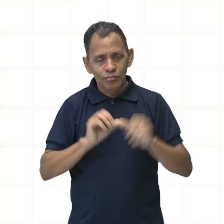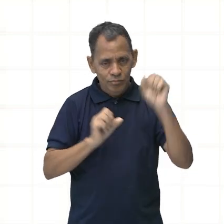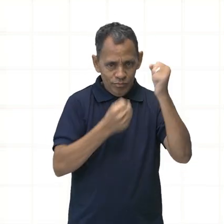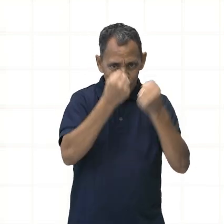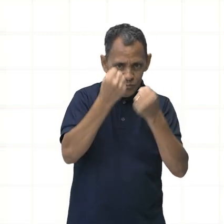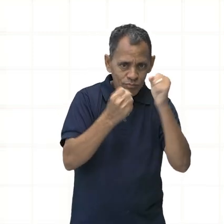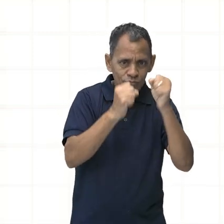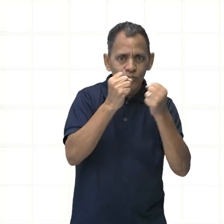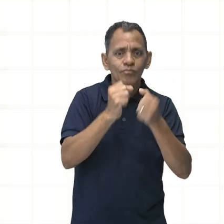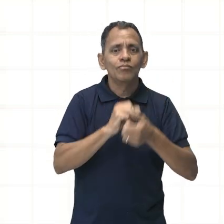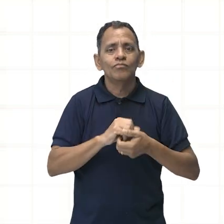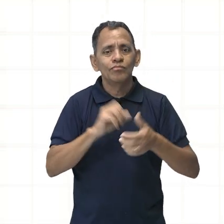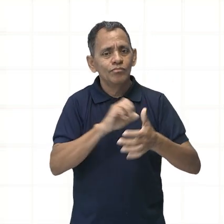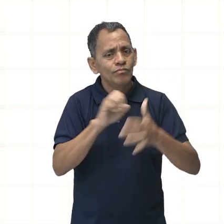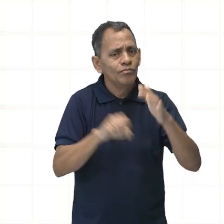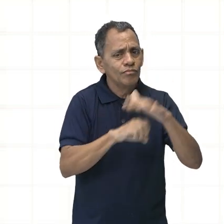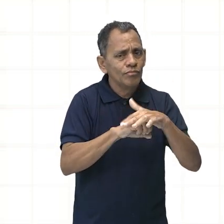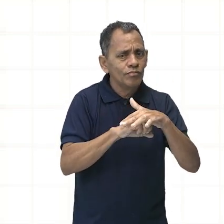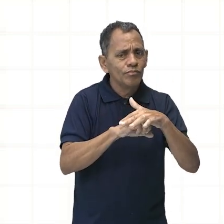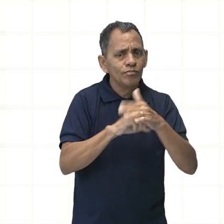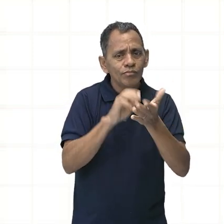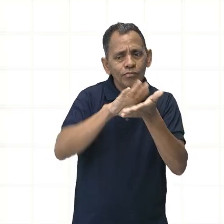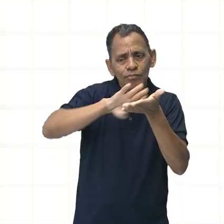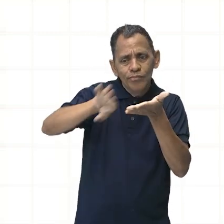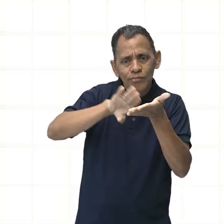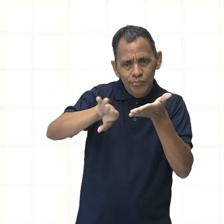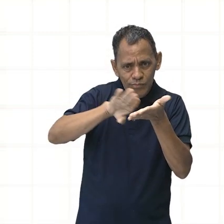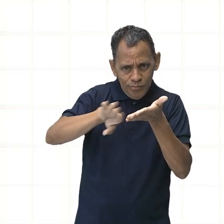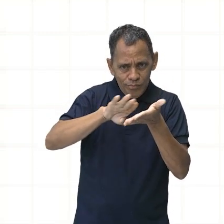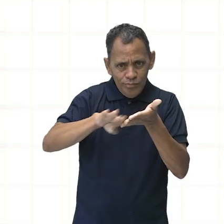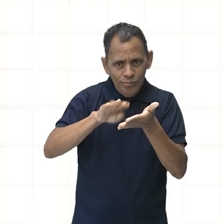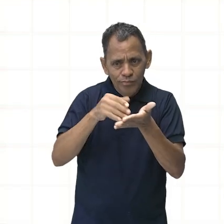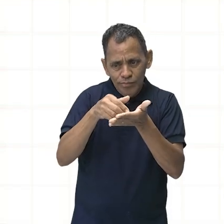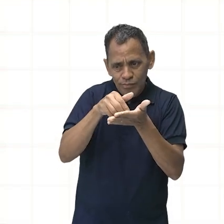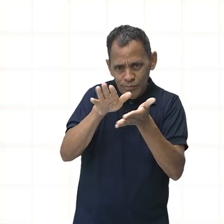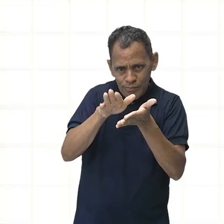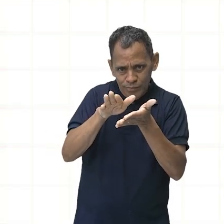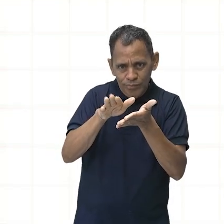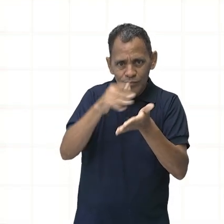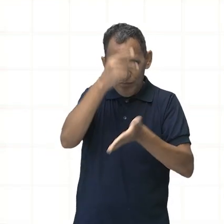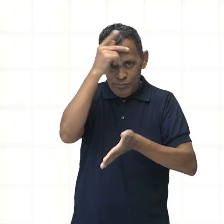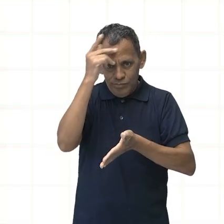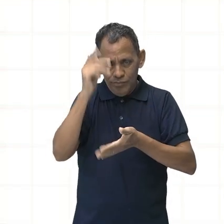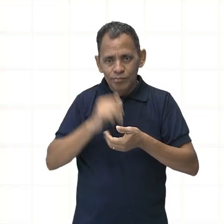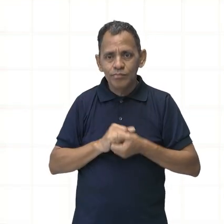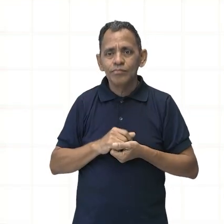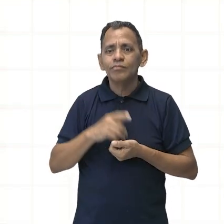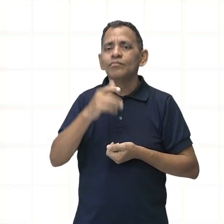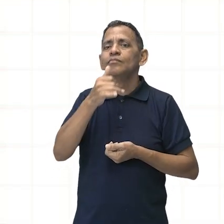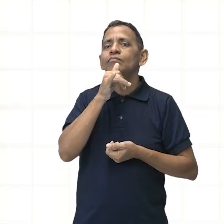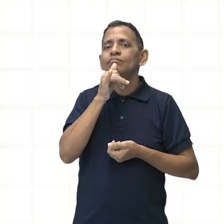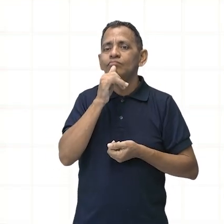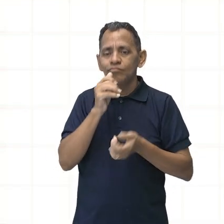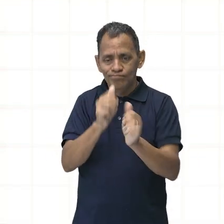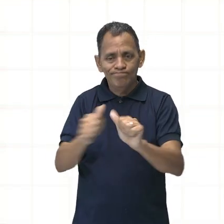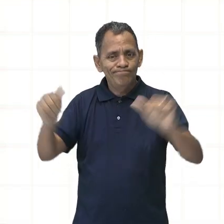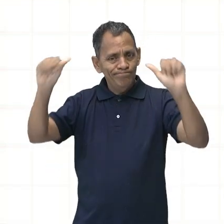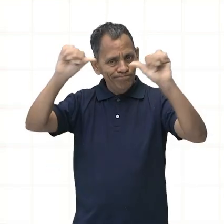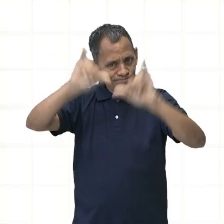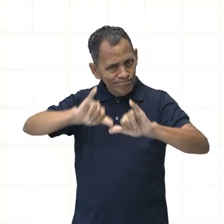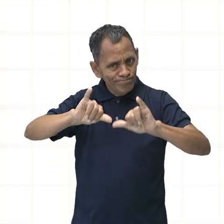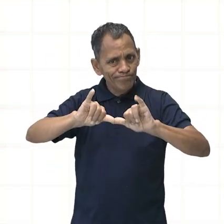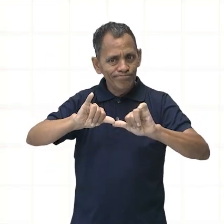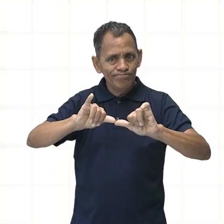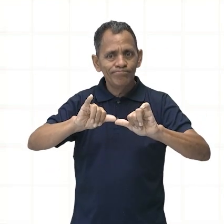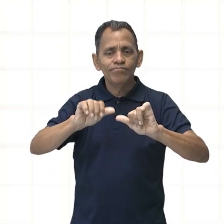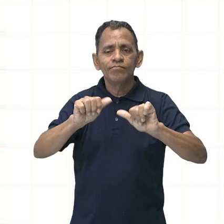com que as empresas demitam mais pessoas, né? Um exemplo, uma crise econômica nos Estados